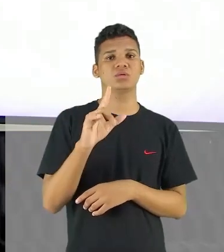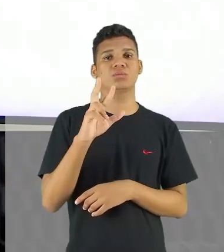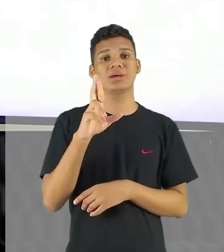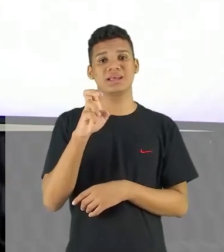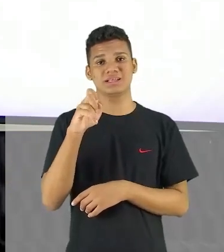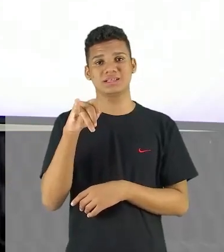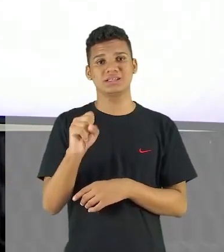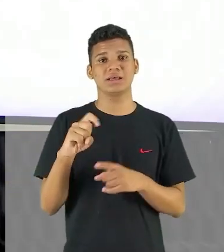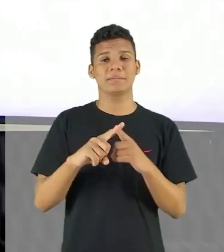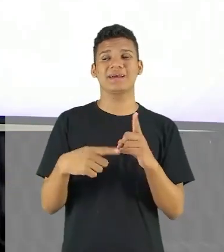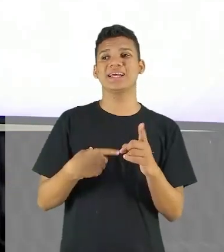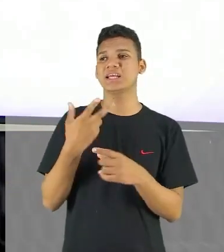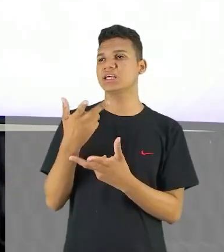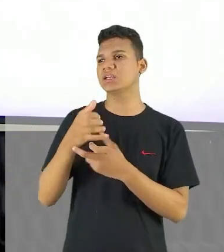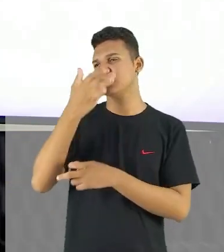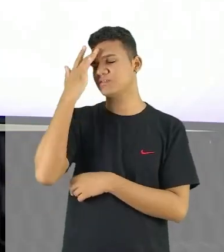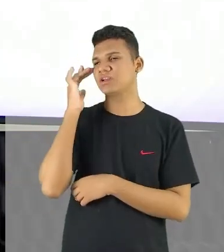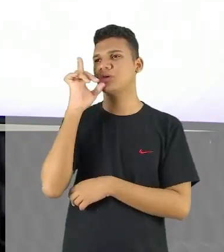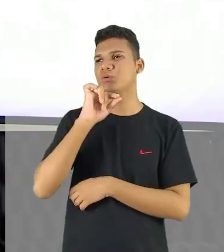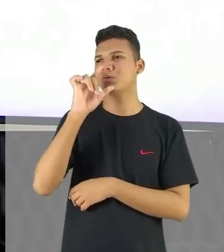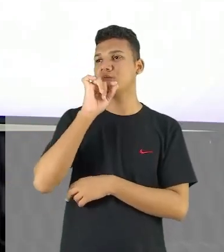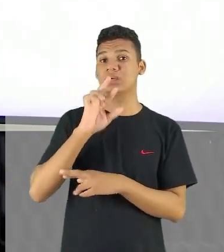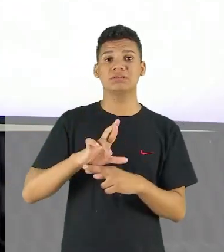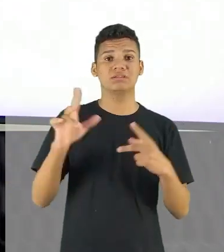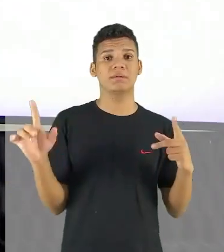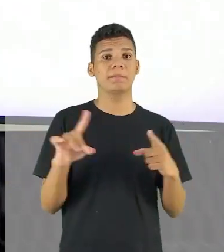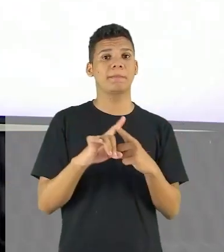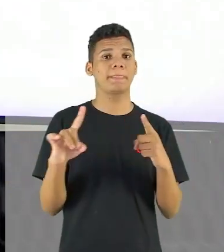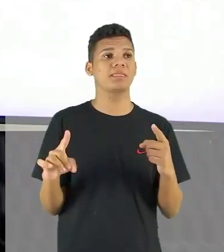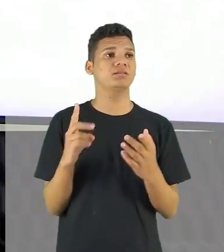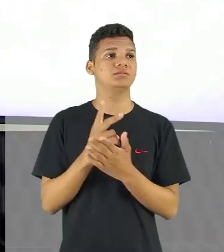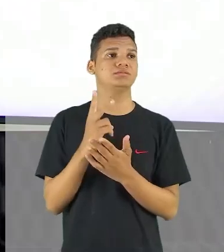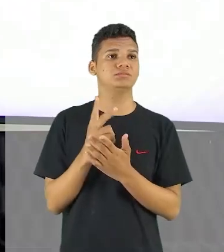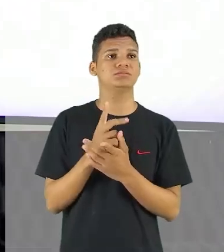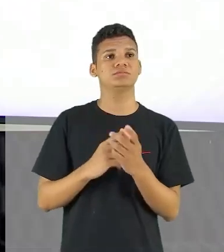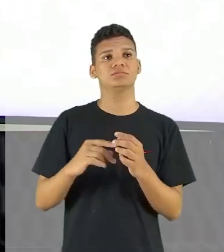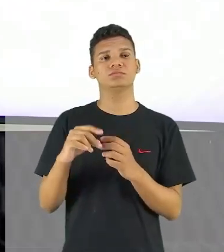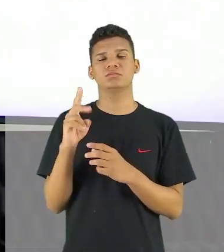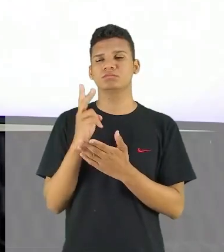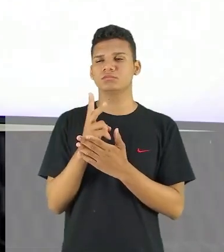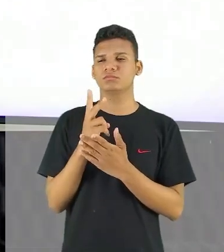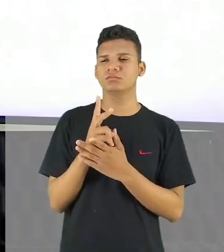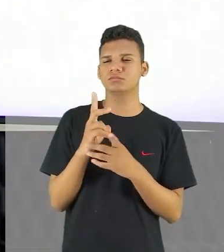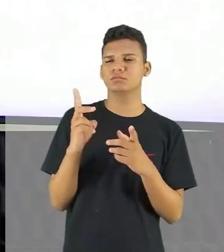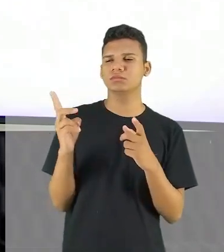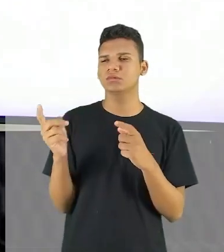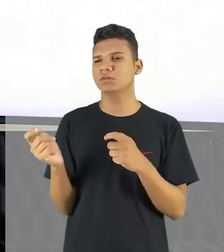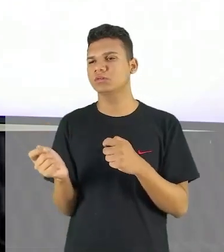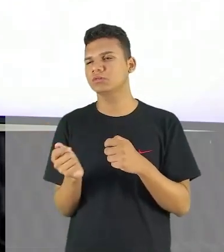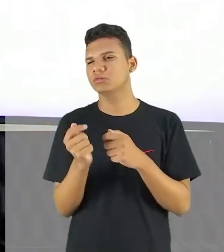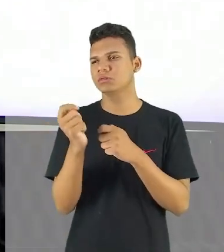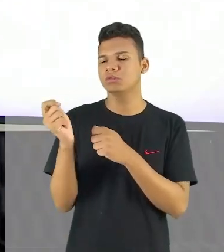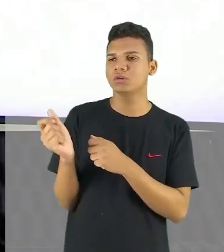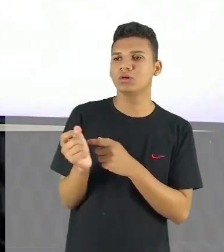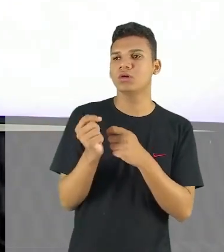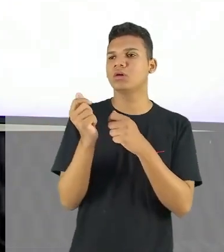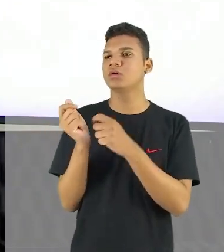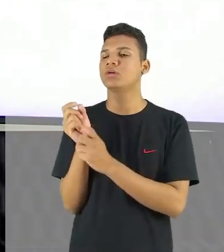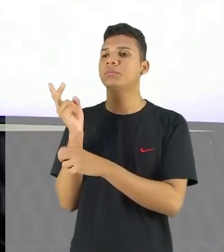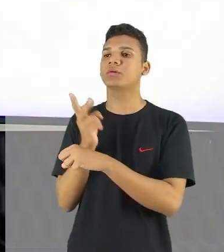um assobio diferente e estava sempre barganhando gaiolas e pios.